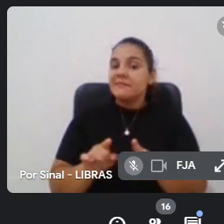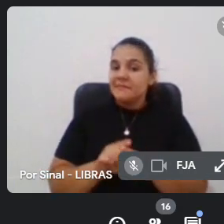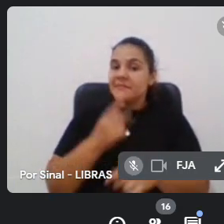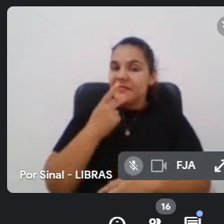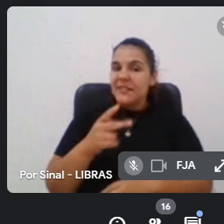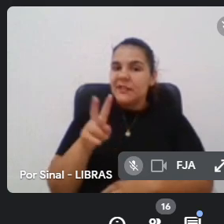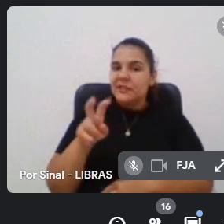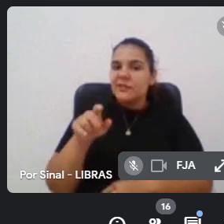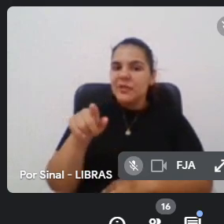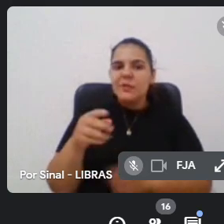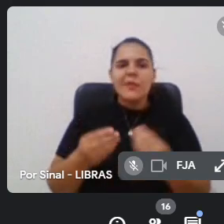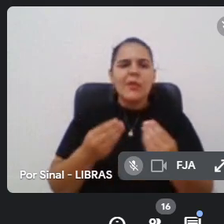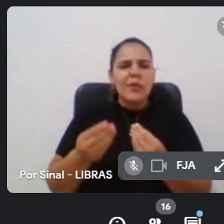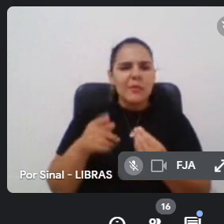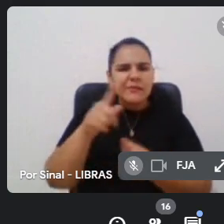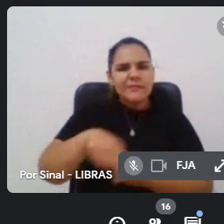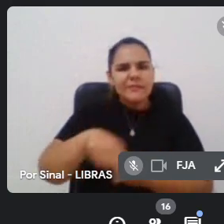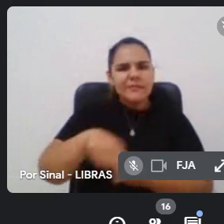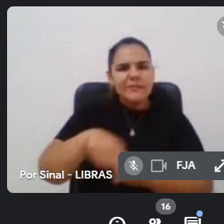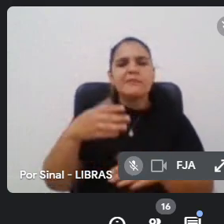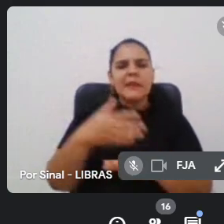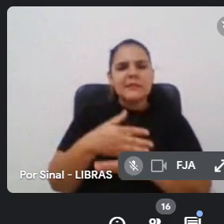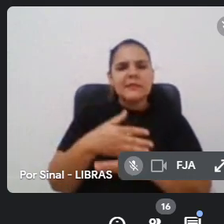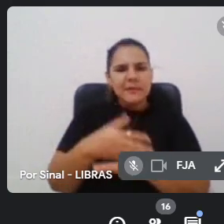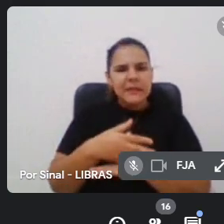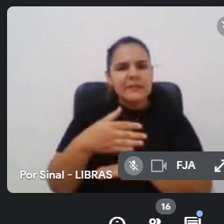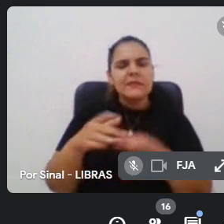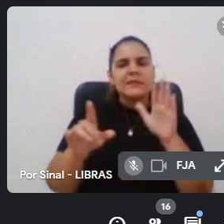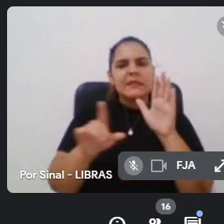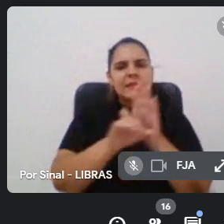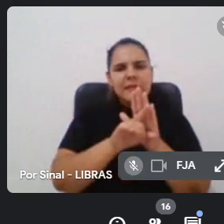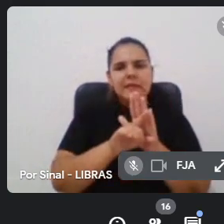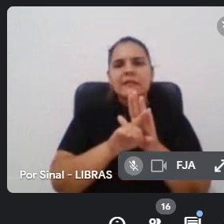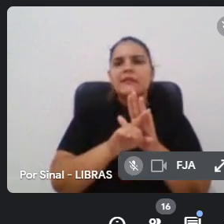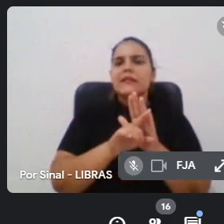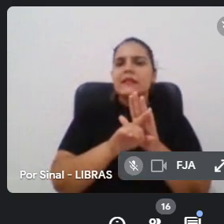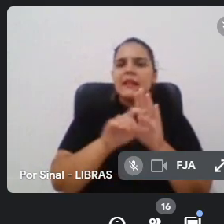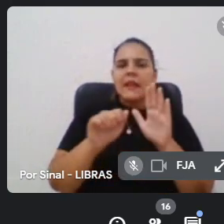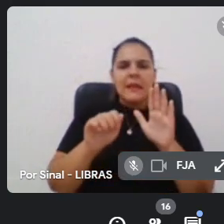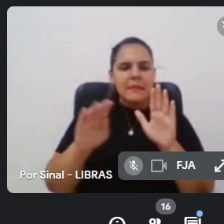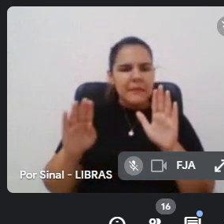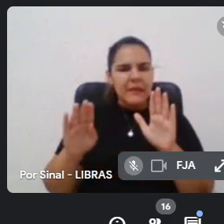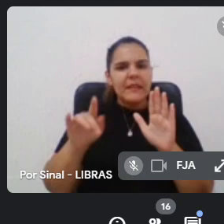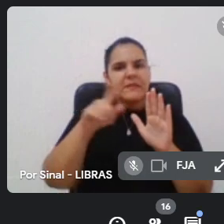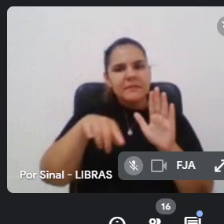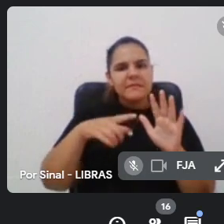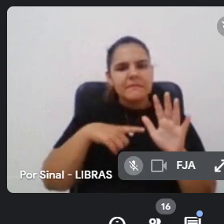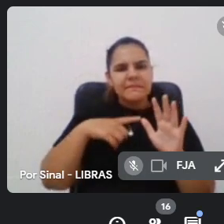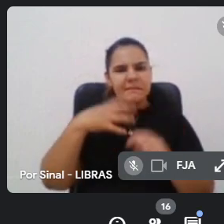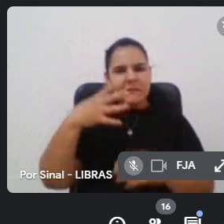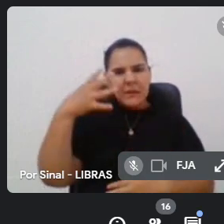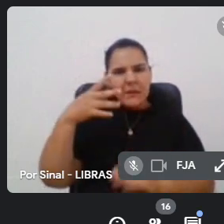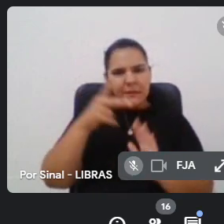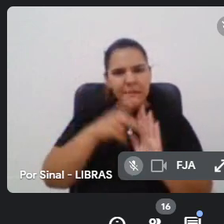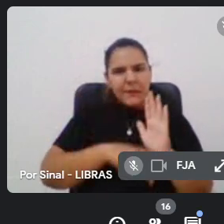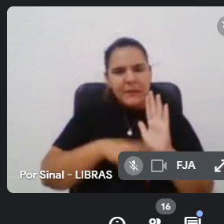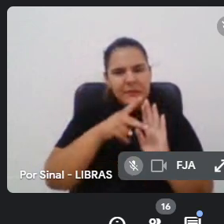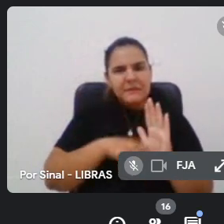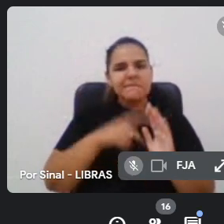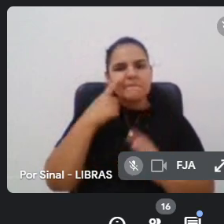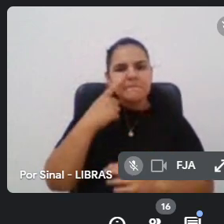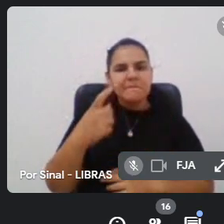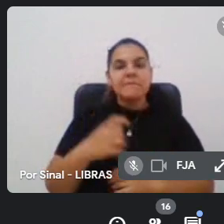Aldi Blanc. Que tiveram quatro projetos de pessoas em situação de rua. Eu que sou professora do Instituto Federal do Rio Grande do Norte, ali em Cidade Alta.